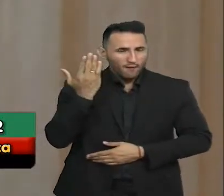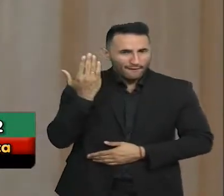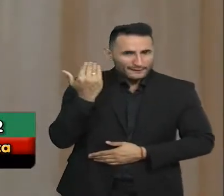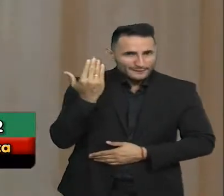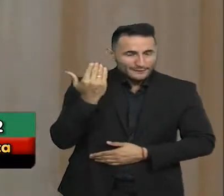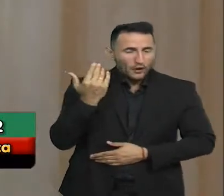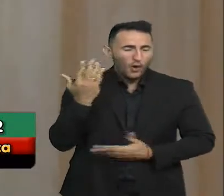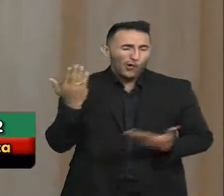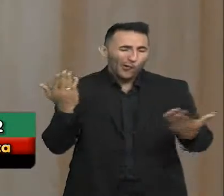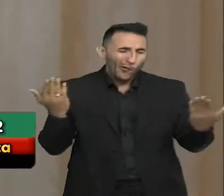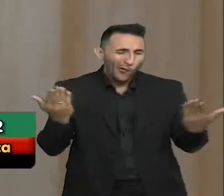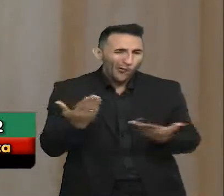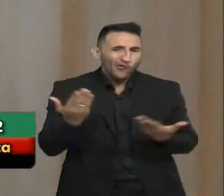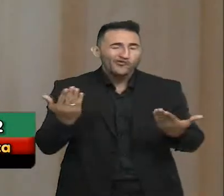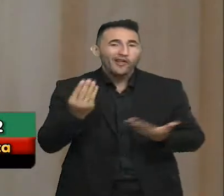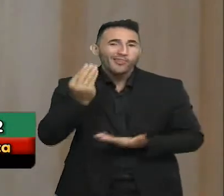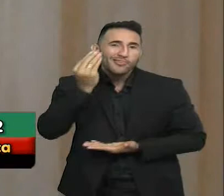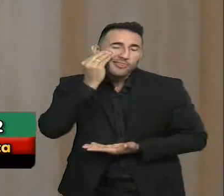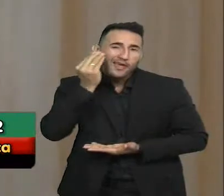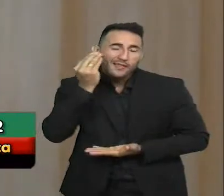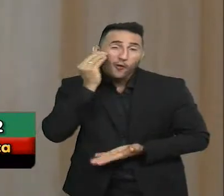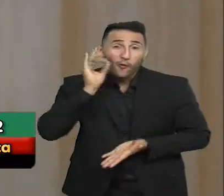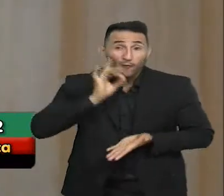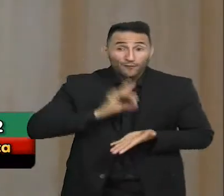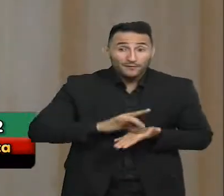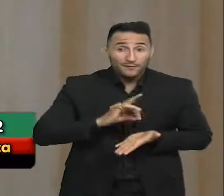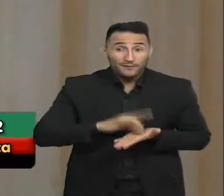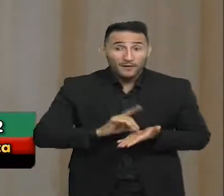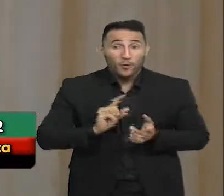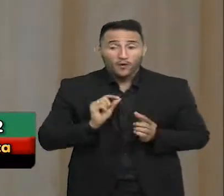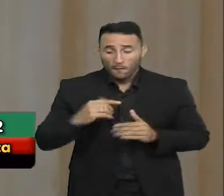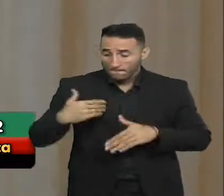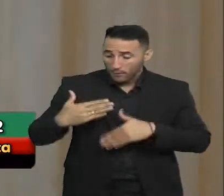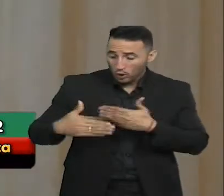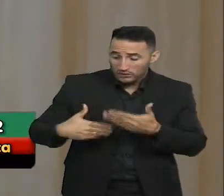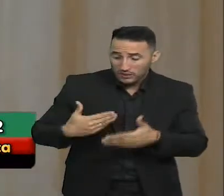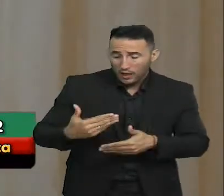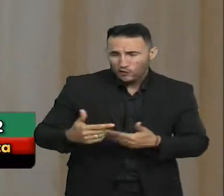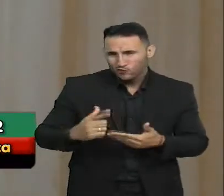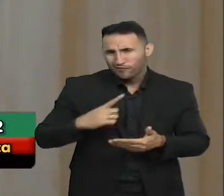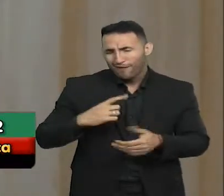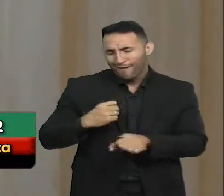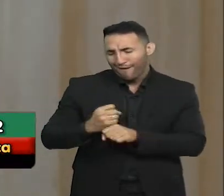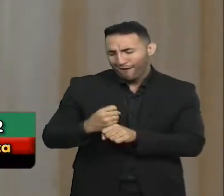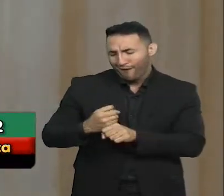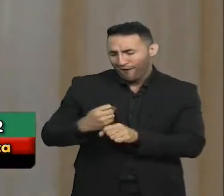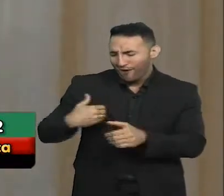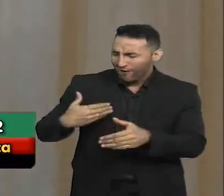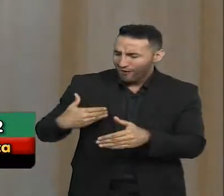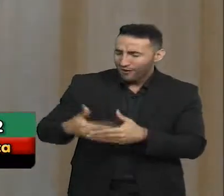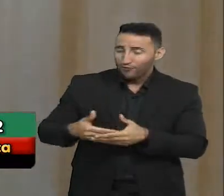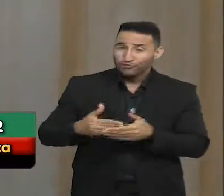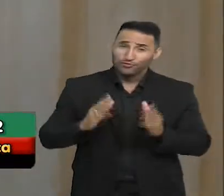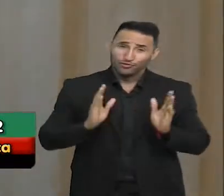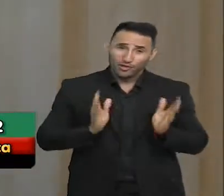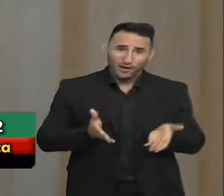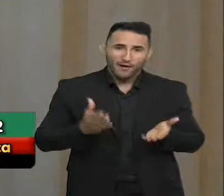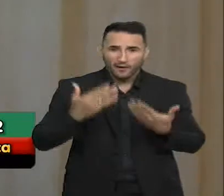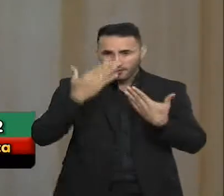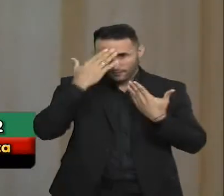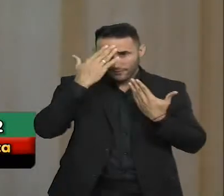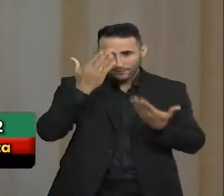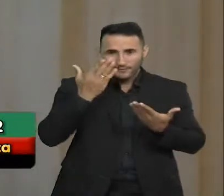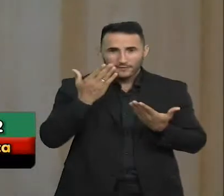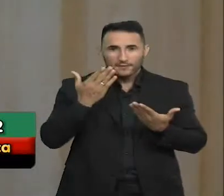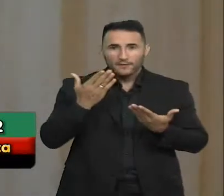busca criar, oficializar, é um processo que remonta a alguns anos. Tá? É, agradecer todas